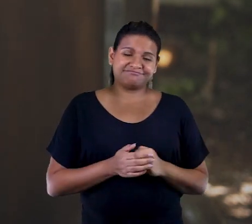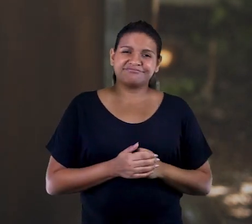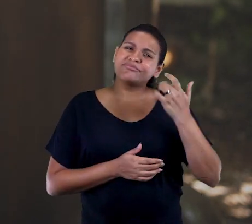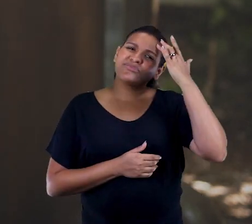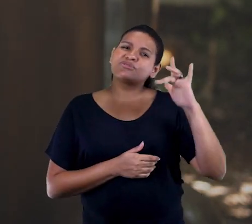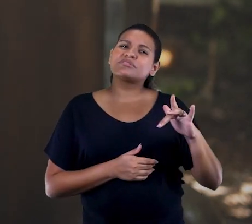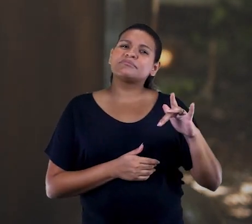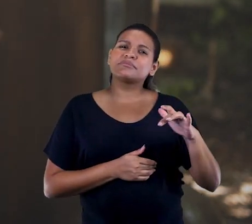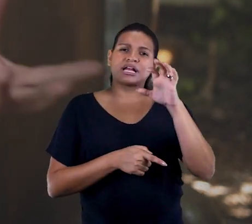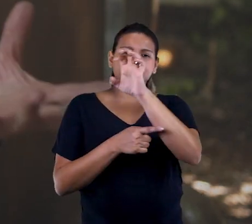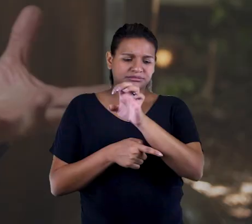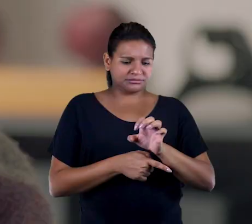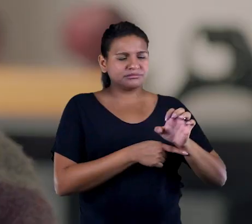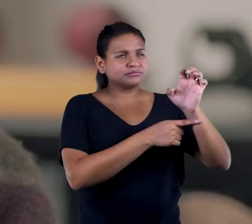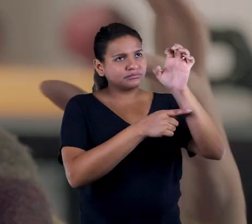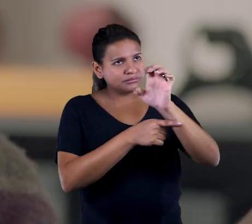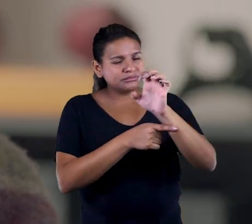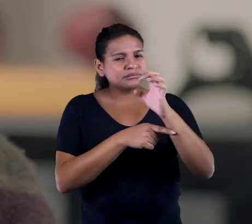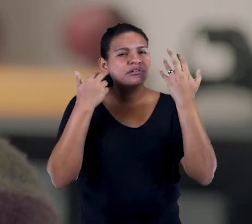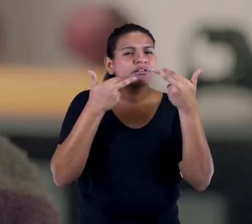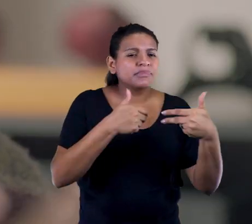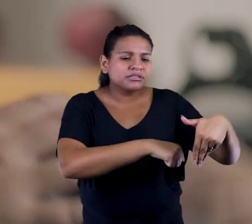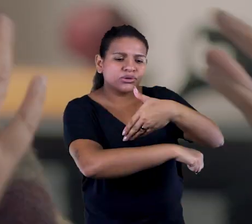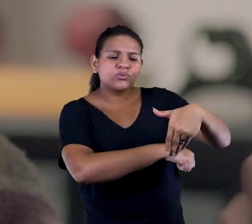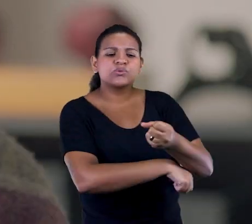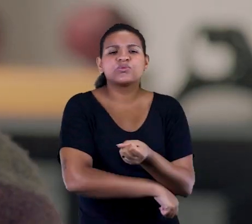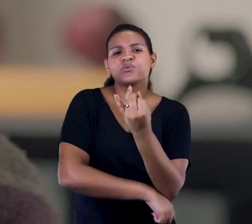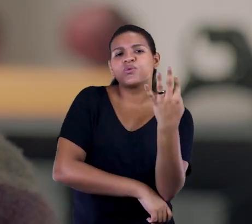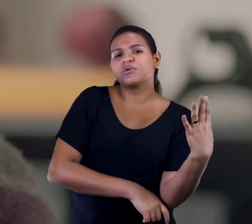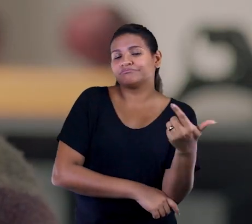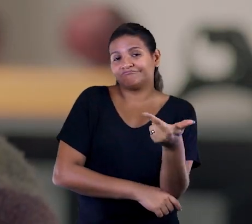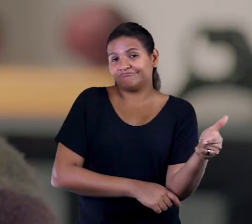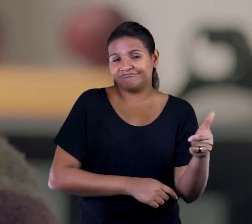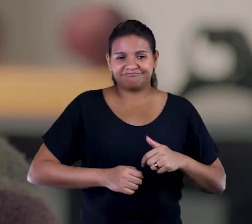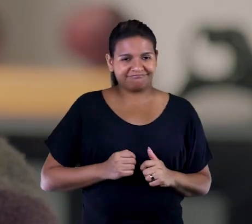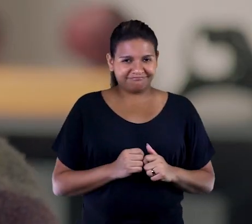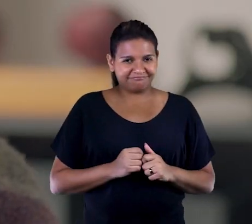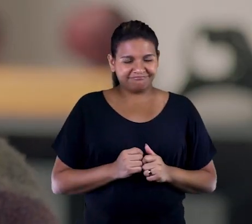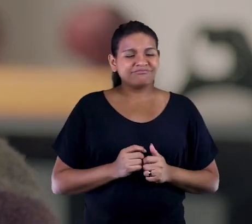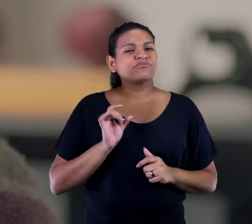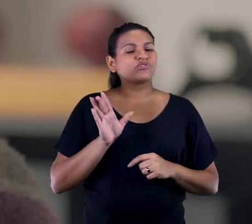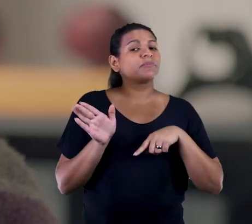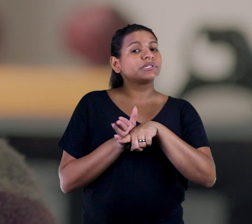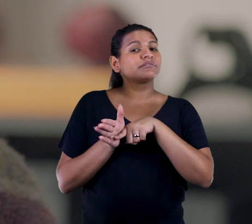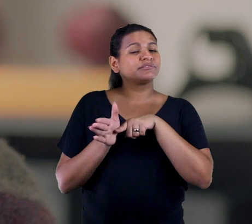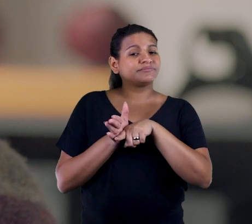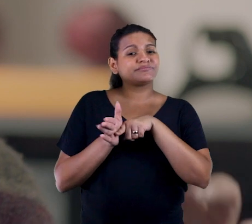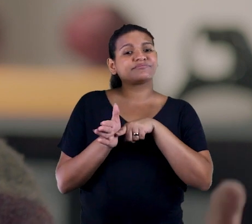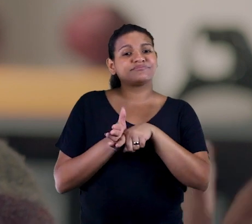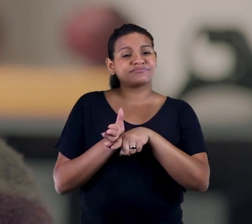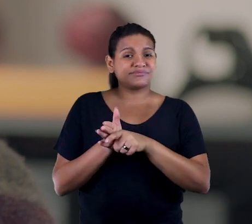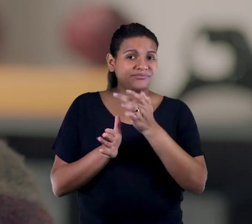existem no Brasil. Ninguém sabe. Todas as pesquisas que existem ao redor do mundo são pesquisas feitas com pessoas